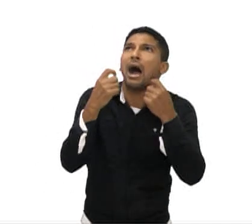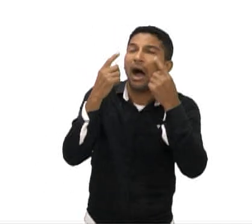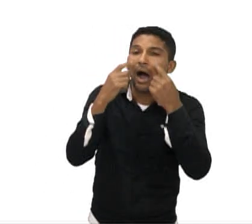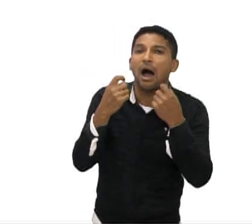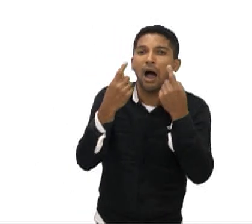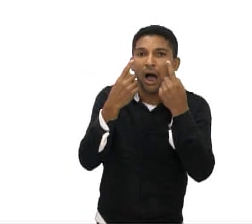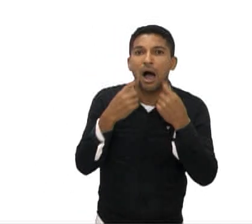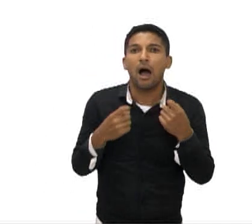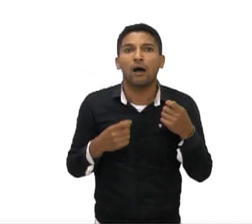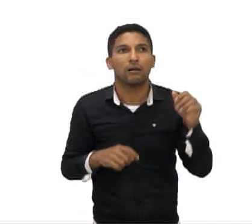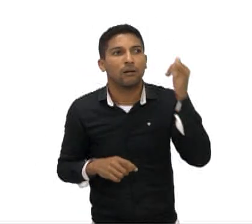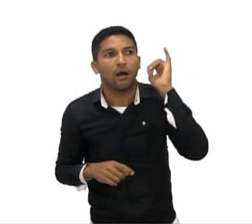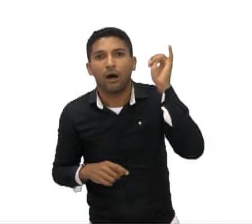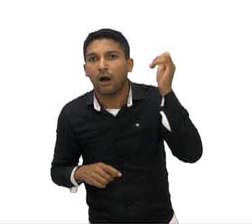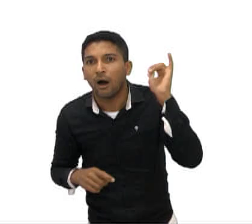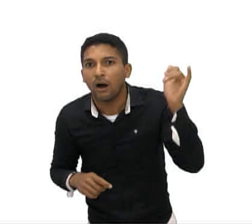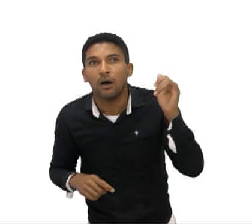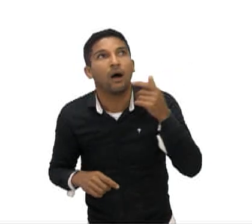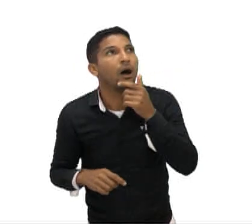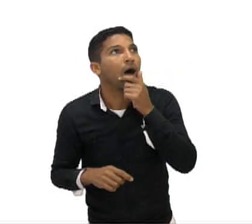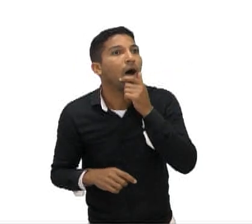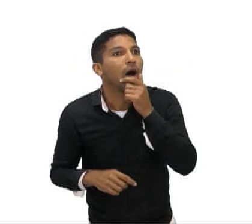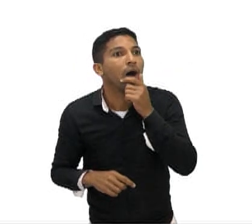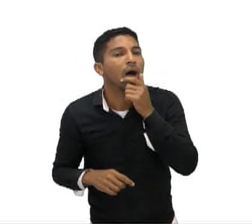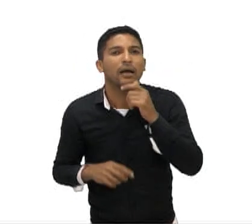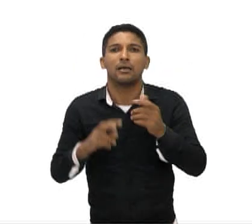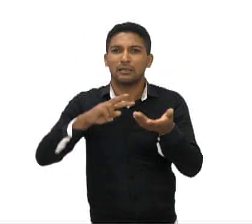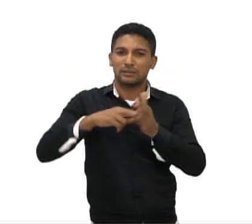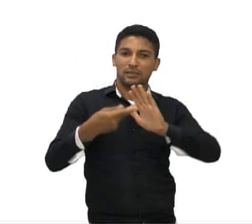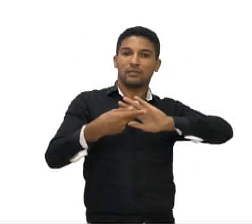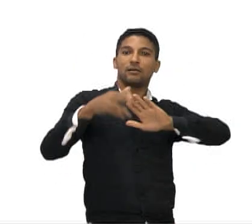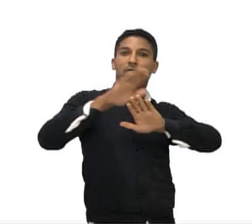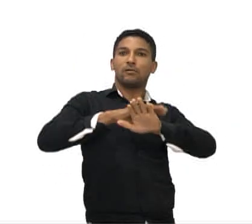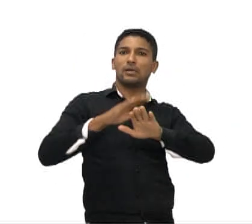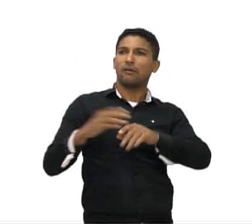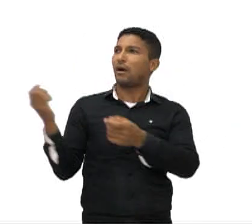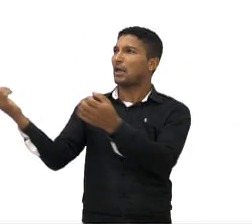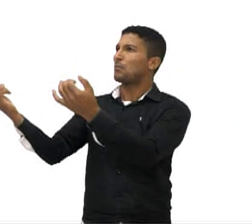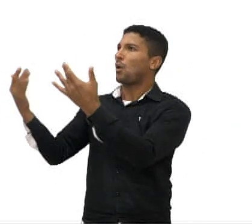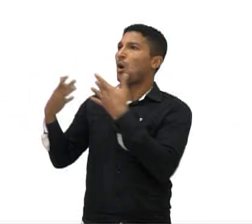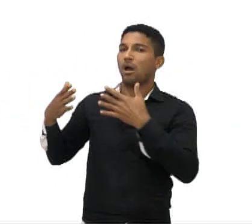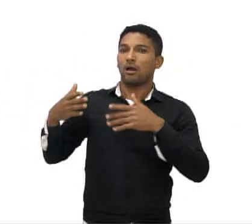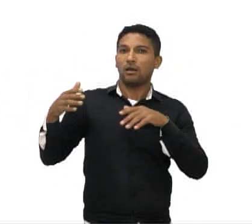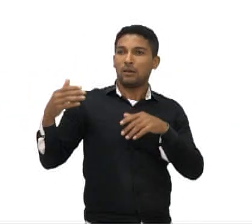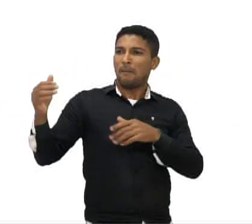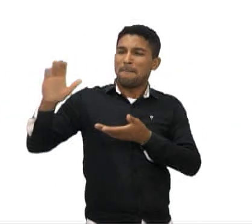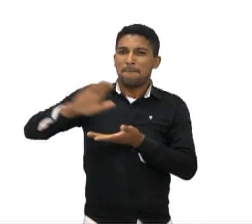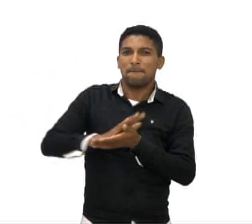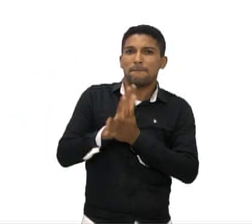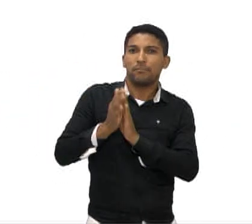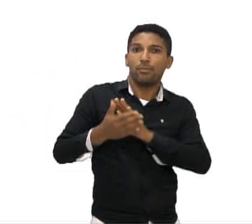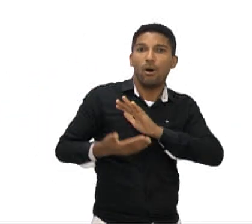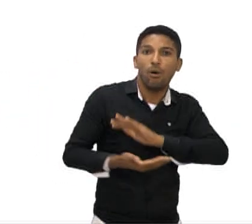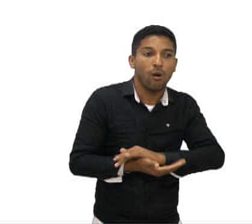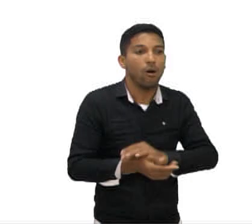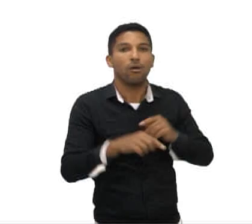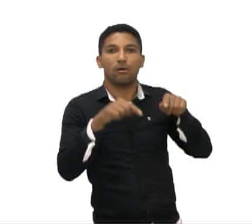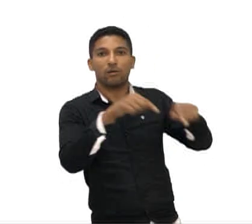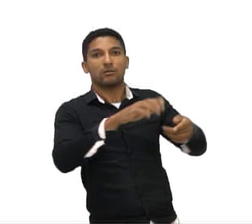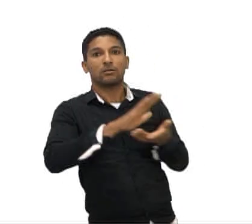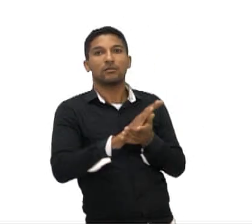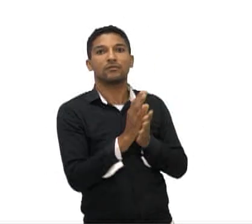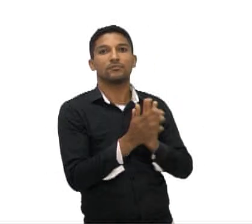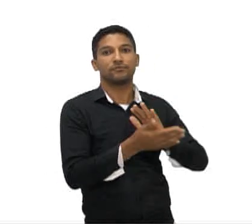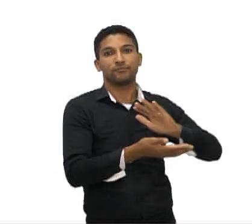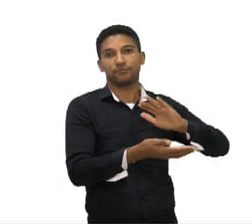estaba por venir. Con la llegada de los conquistadores españoles, legendaria Tenochtitlán le encargou a